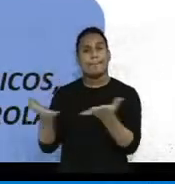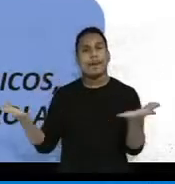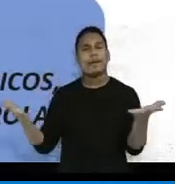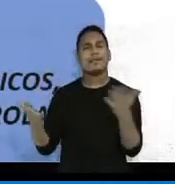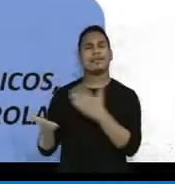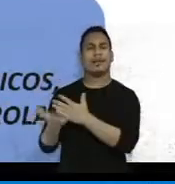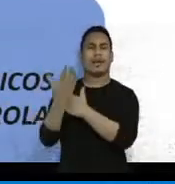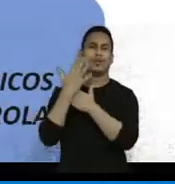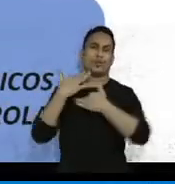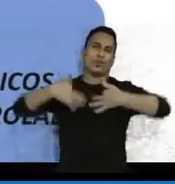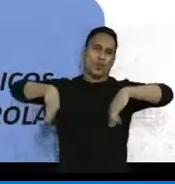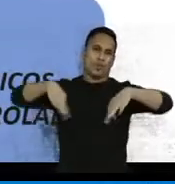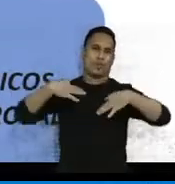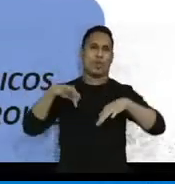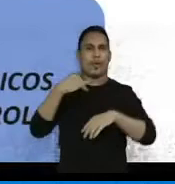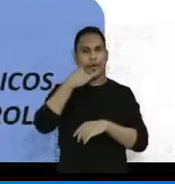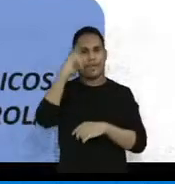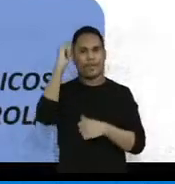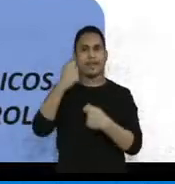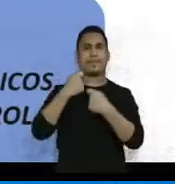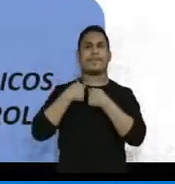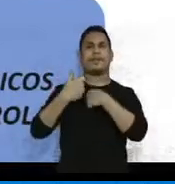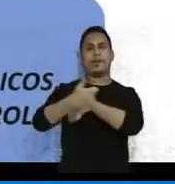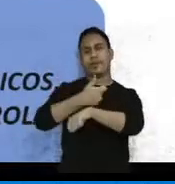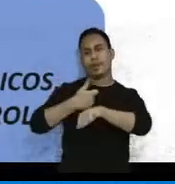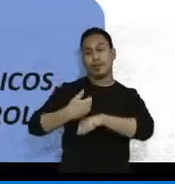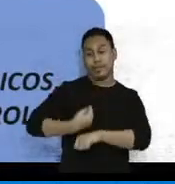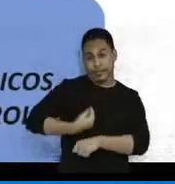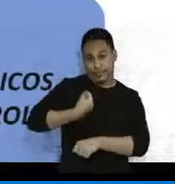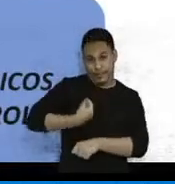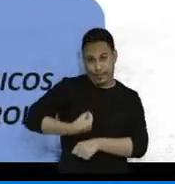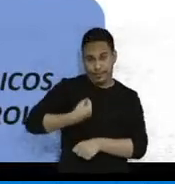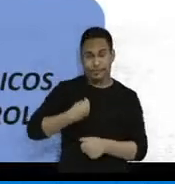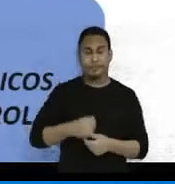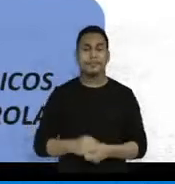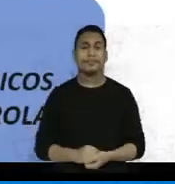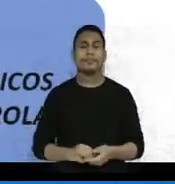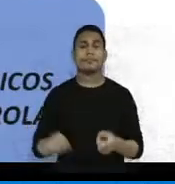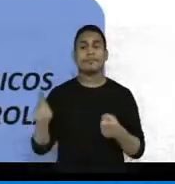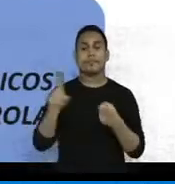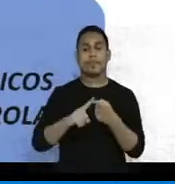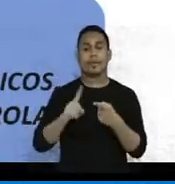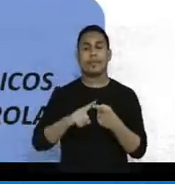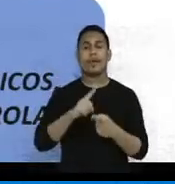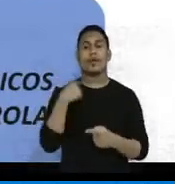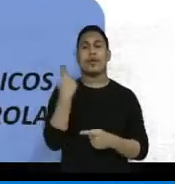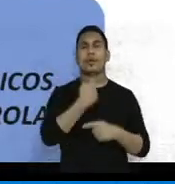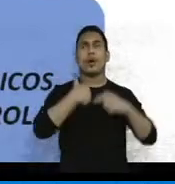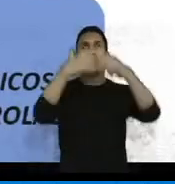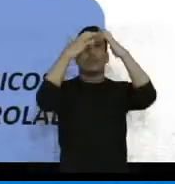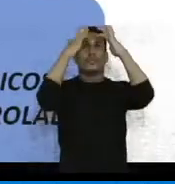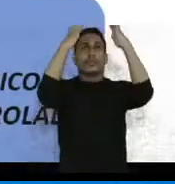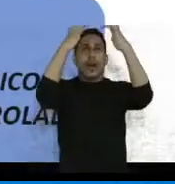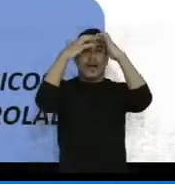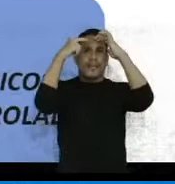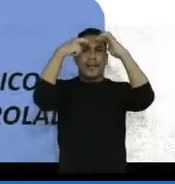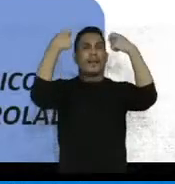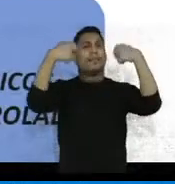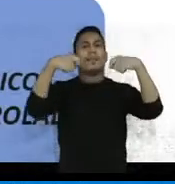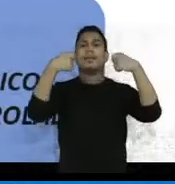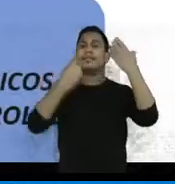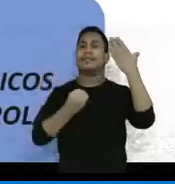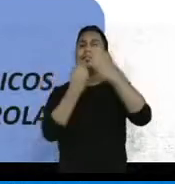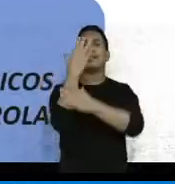Além disso, gente, o nosso cérebro, ele precisa produzir serotonina também, e quando a gente tem